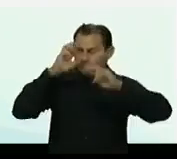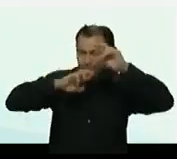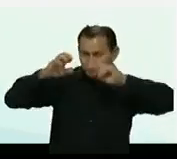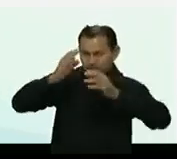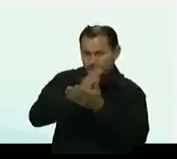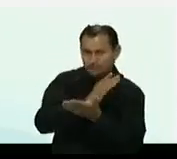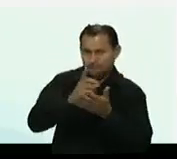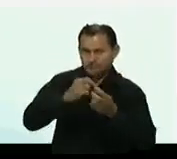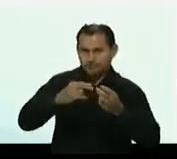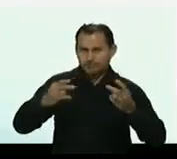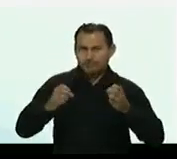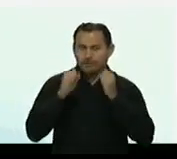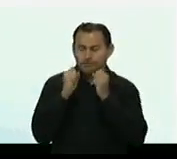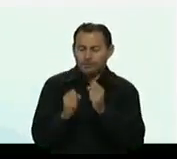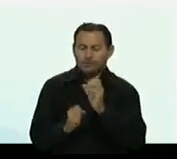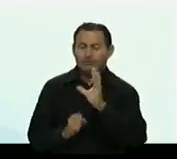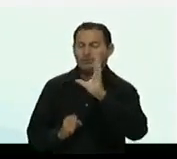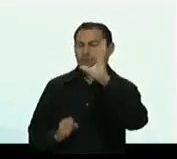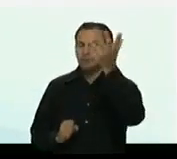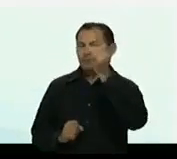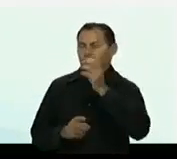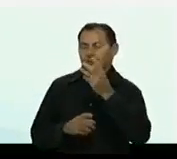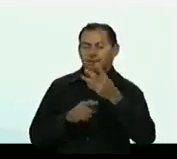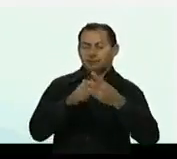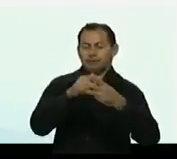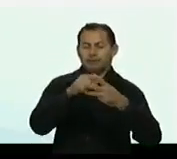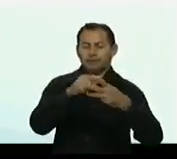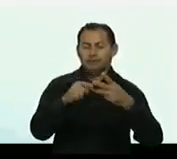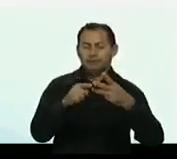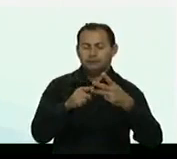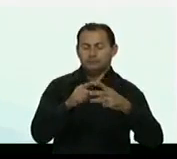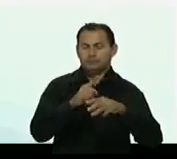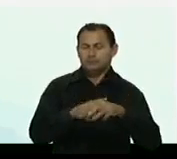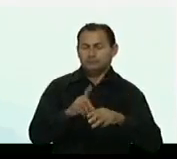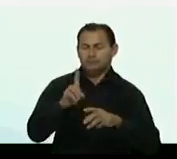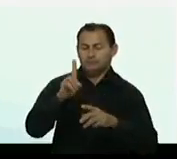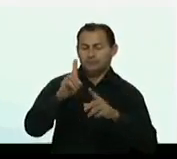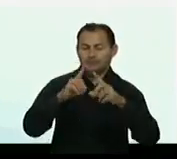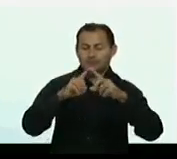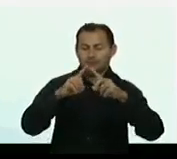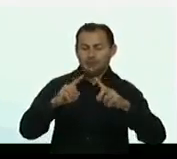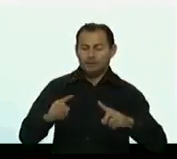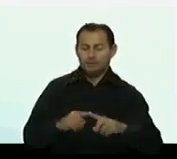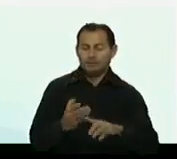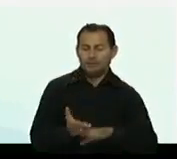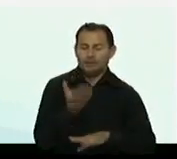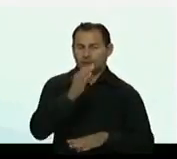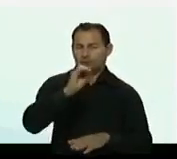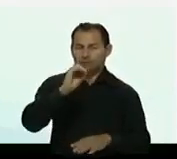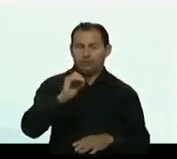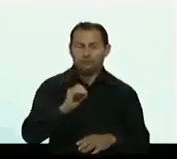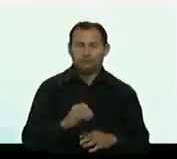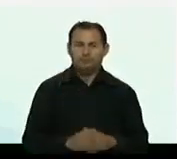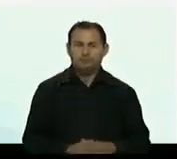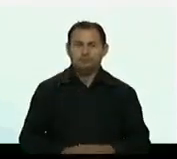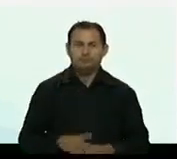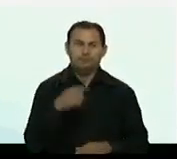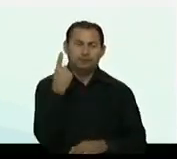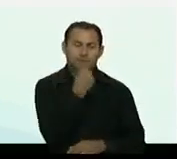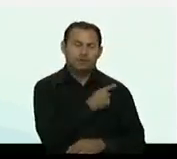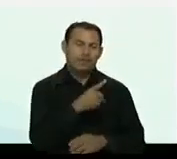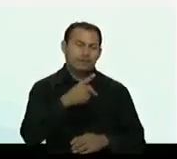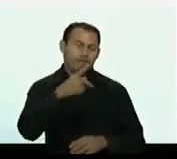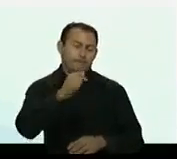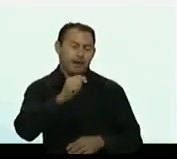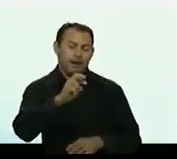algumas situações que podem acontecer. Ocorrem 3 situações. Quando o delta ele é maior que zero, a nossa